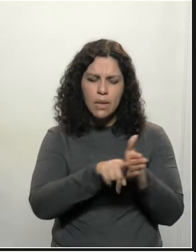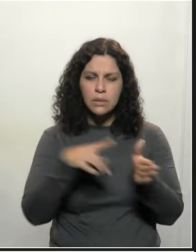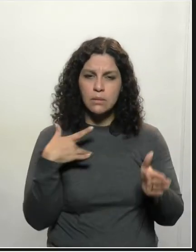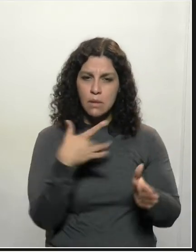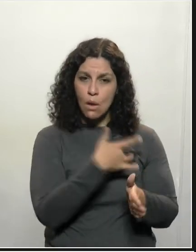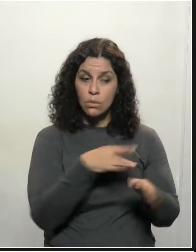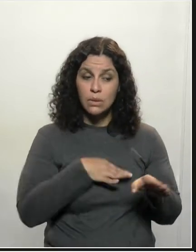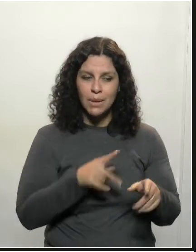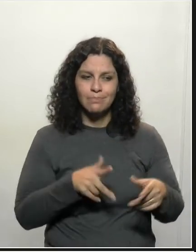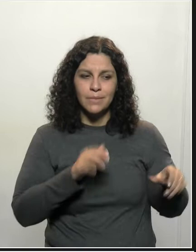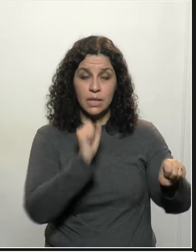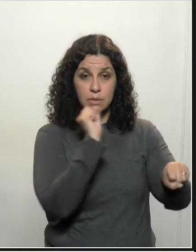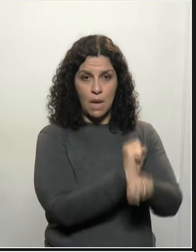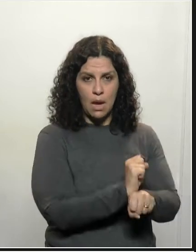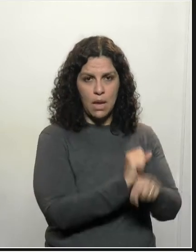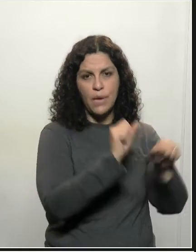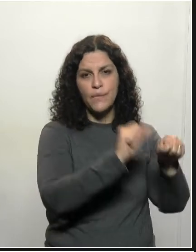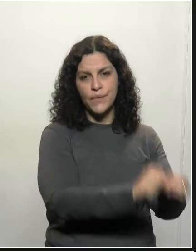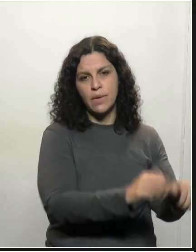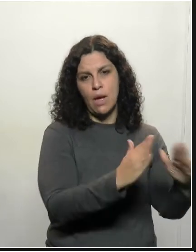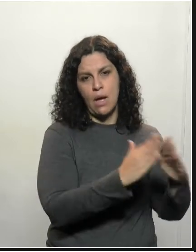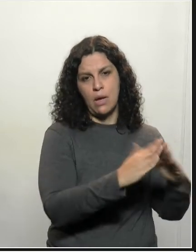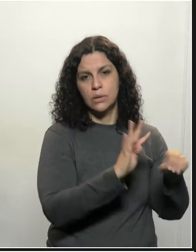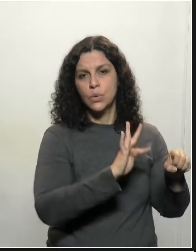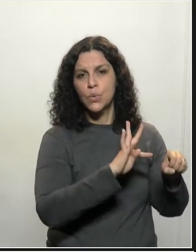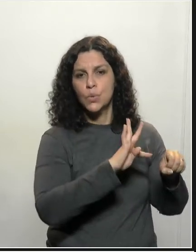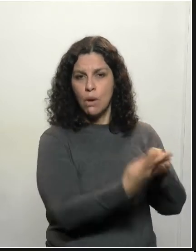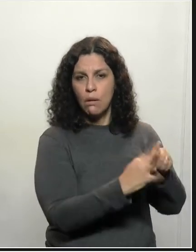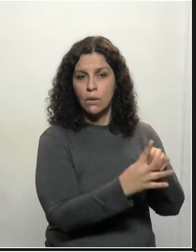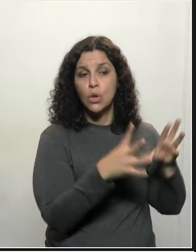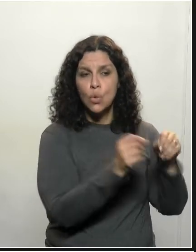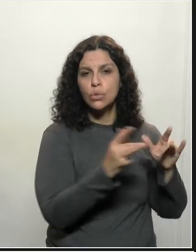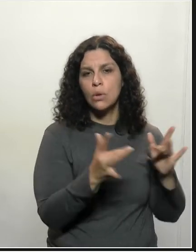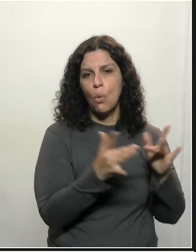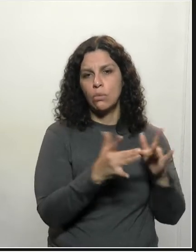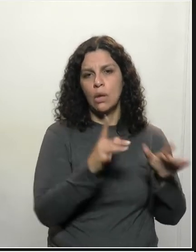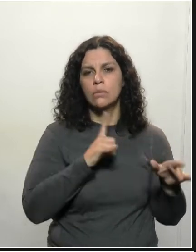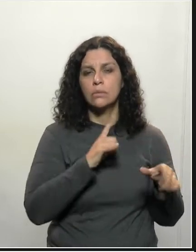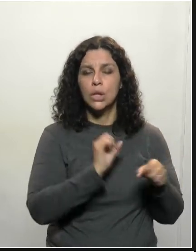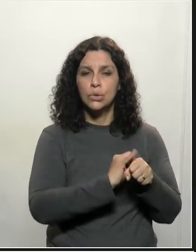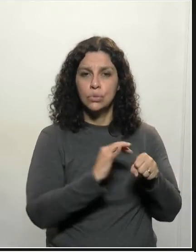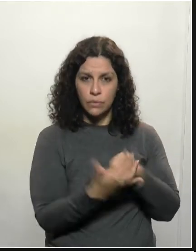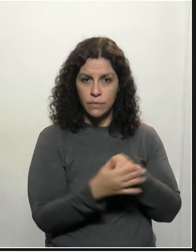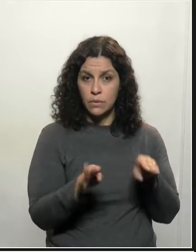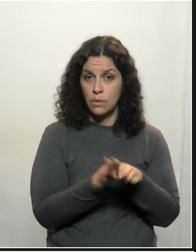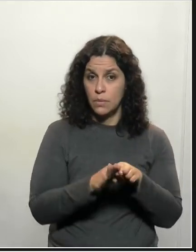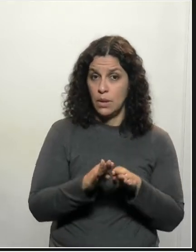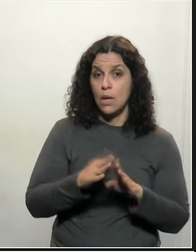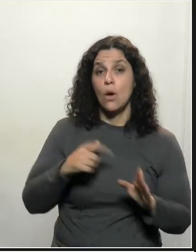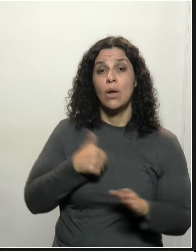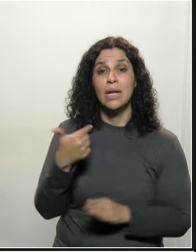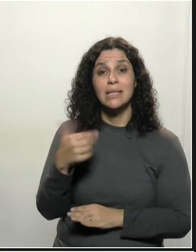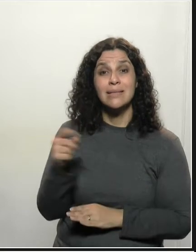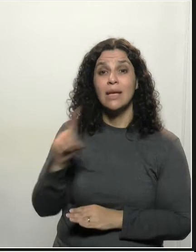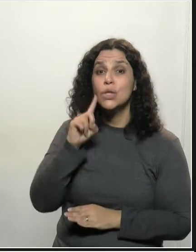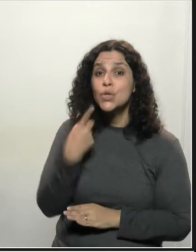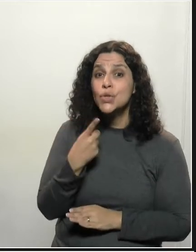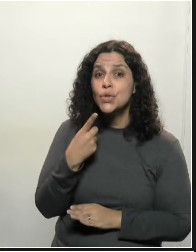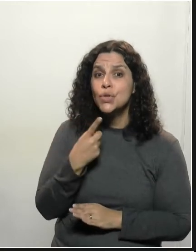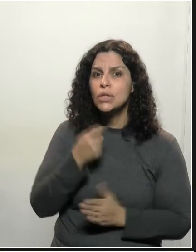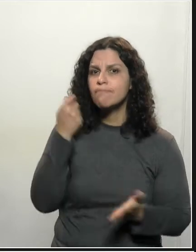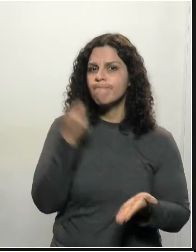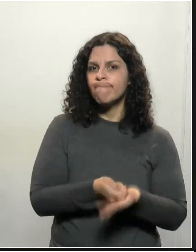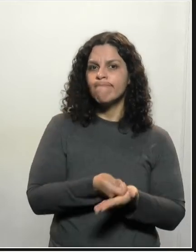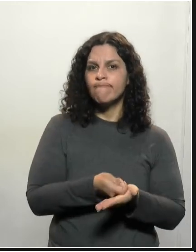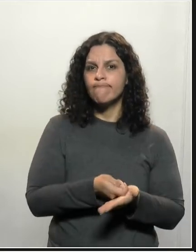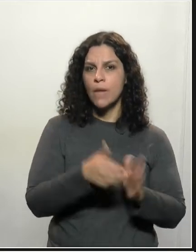estão contaminados ou estiveram contaminados. O governo tomou medidas restritivas depois de 100 dias dessa